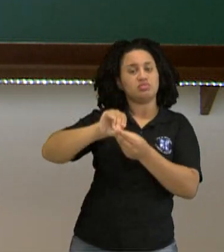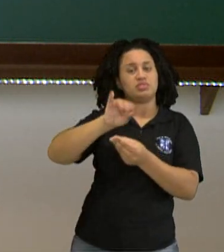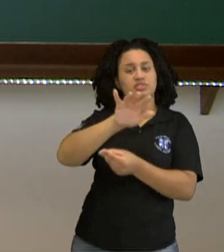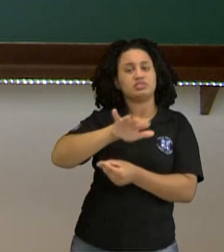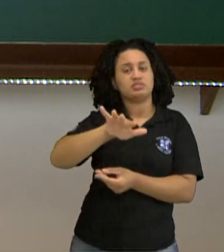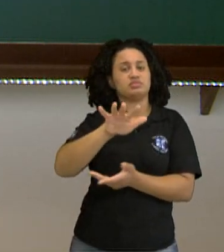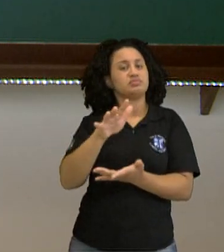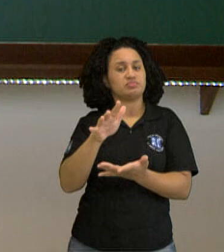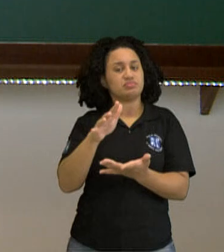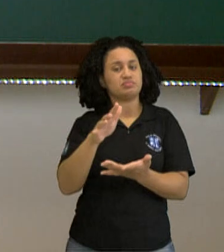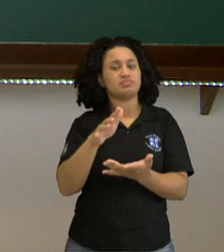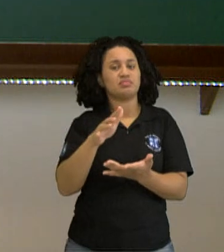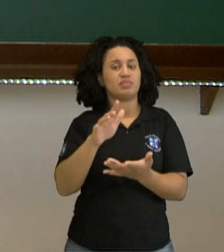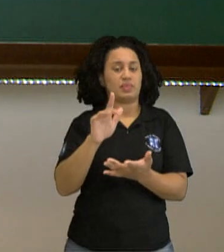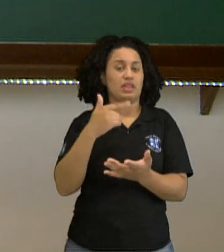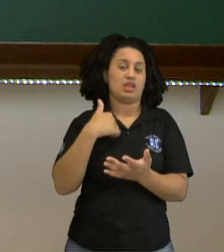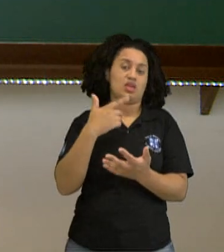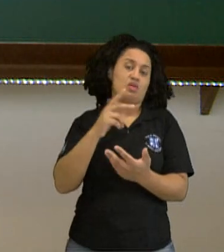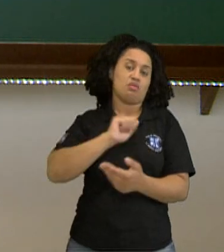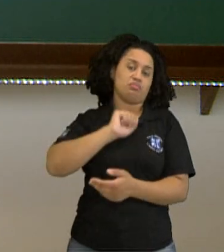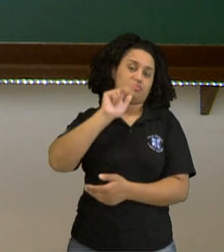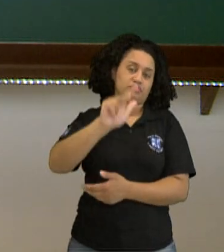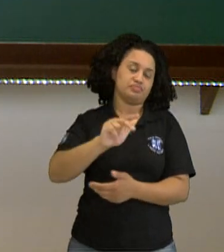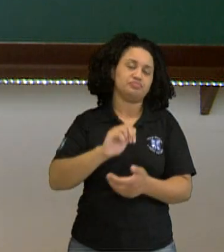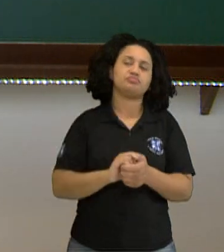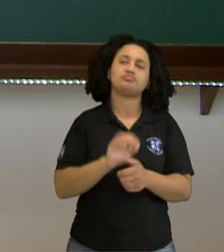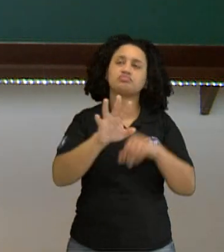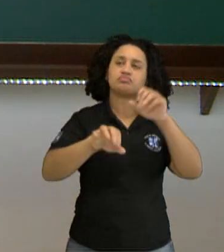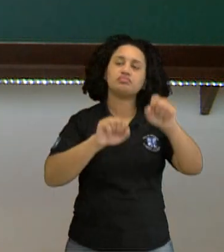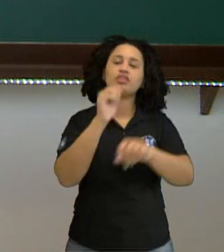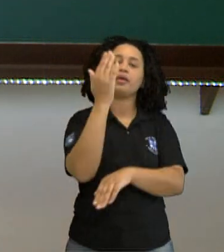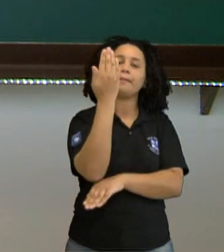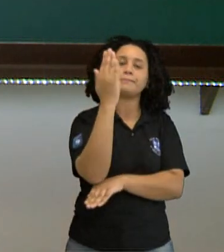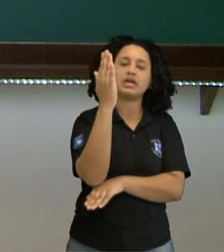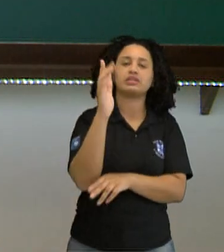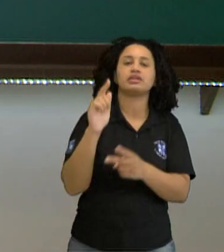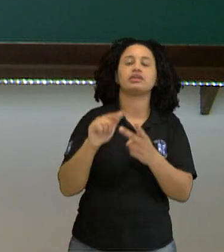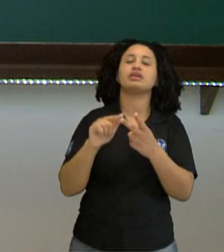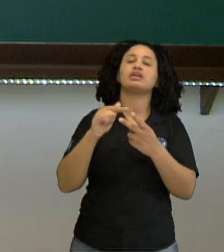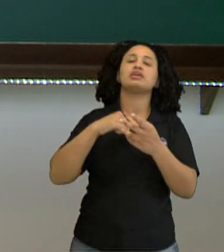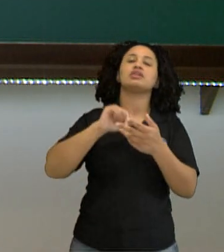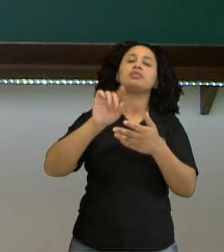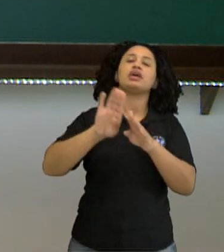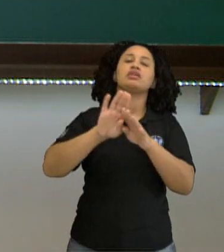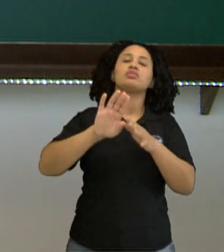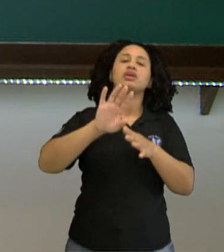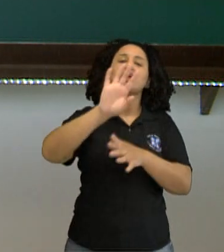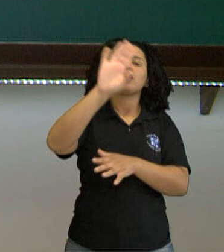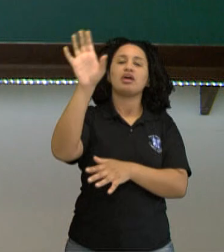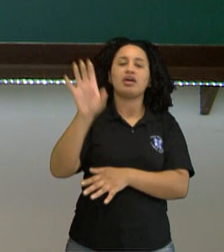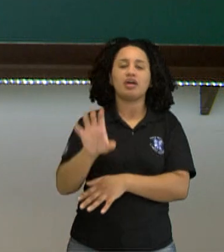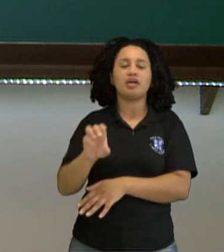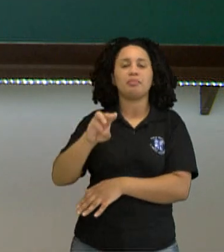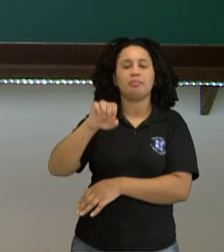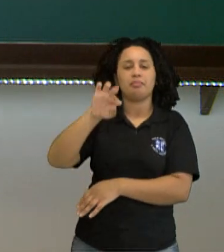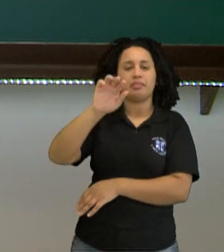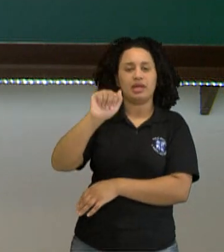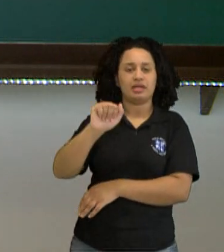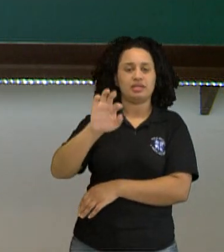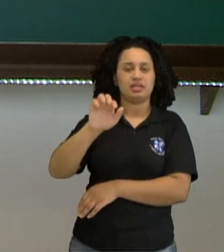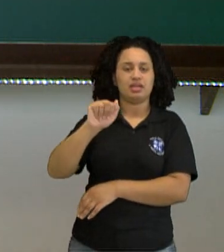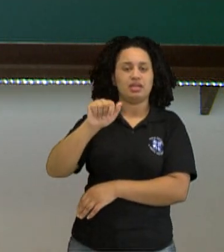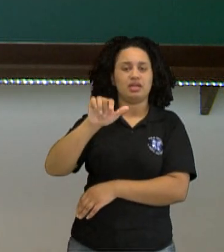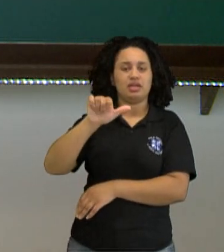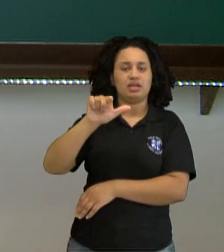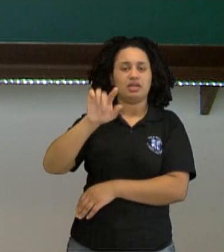eram os portugueses. A exploração mesmo das madeiras, a exploração da Mata Atlântica, a exploração da fauna, da flora, até mesmo, né,